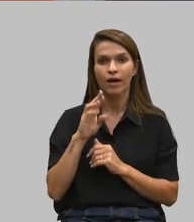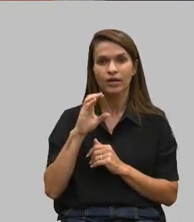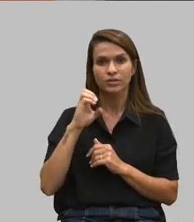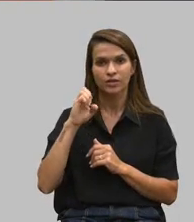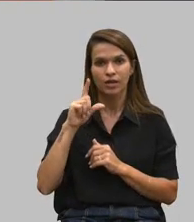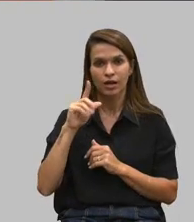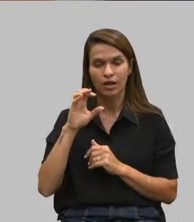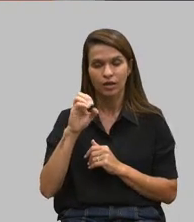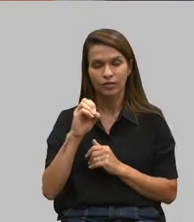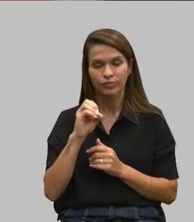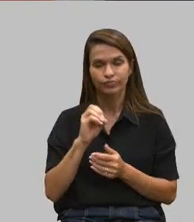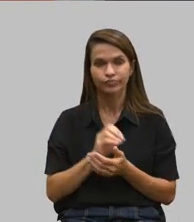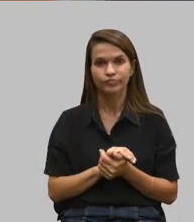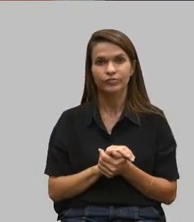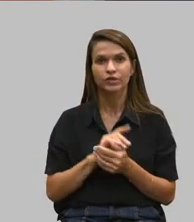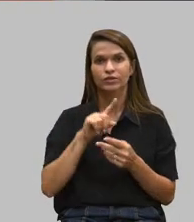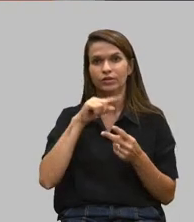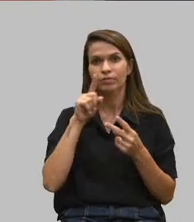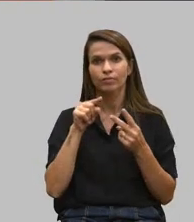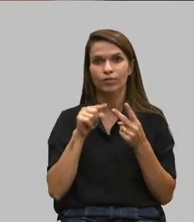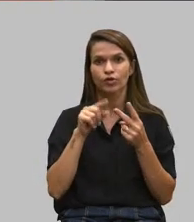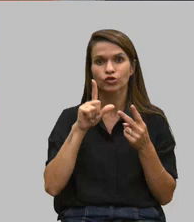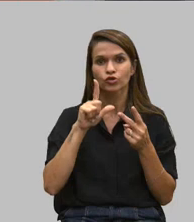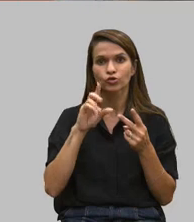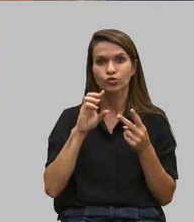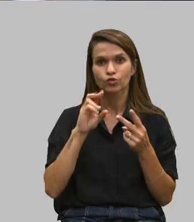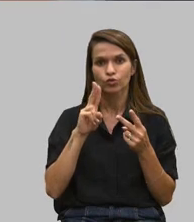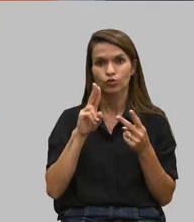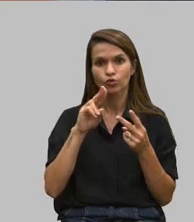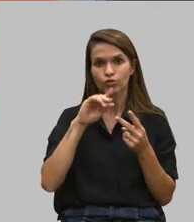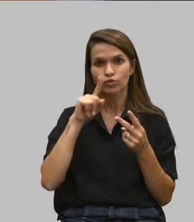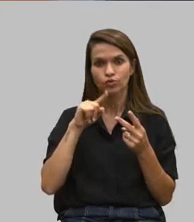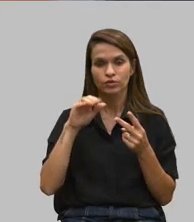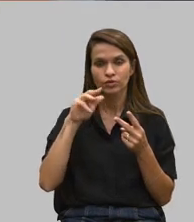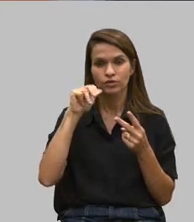Wagner e depois Luzia Luciana Rodrigues